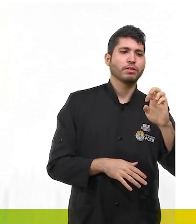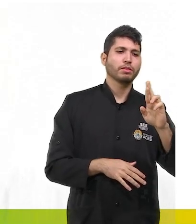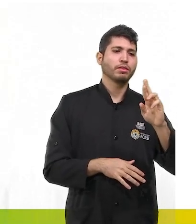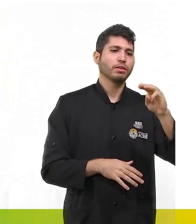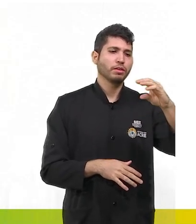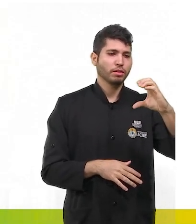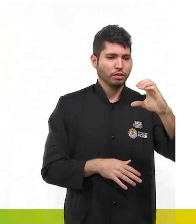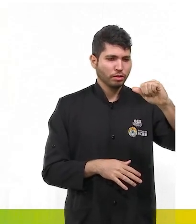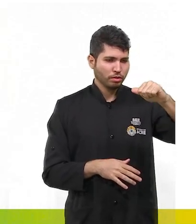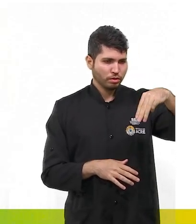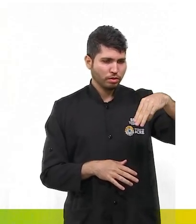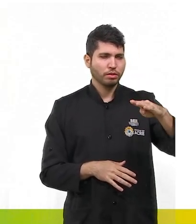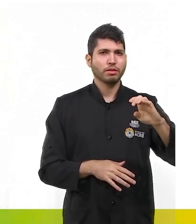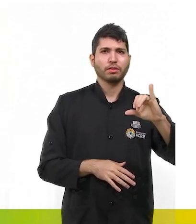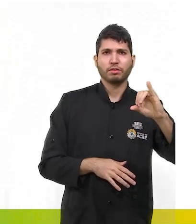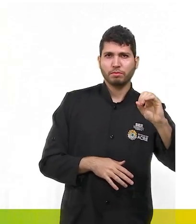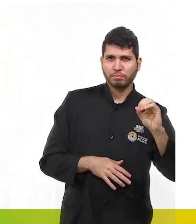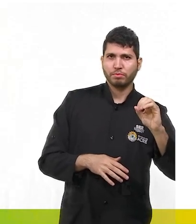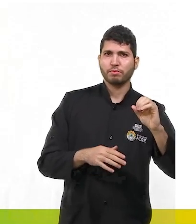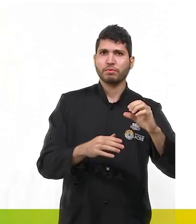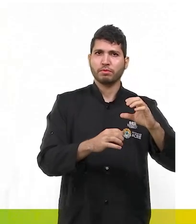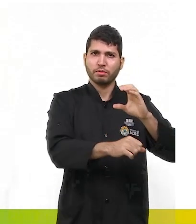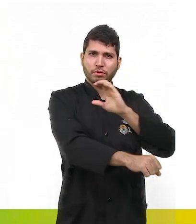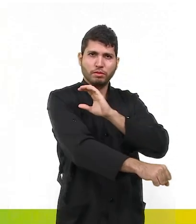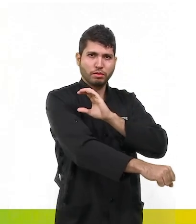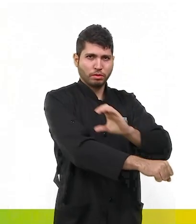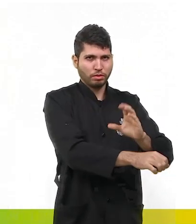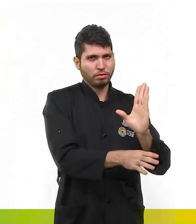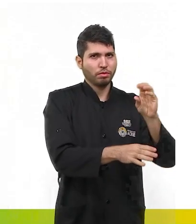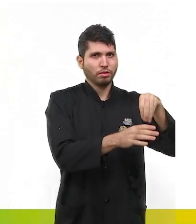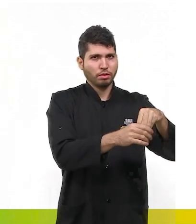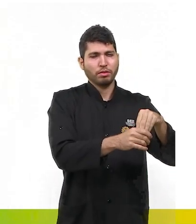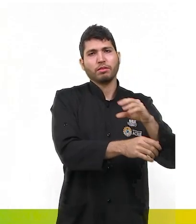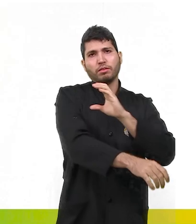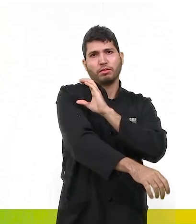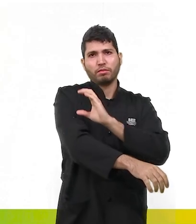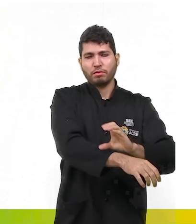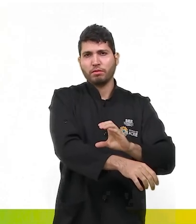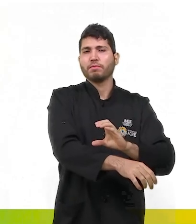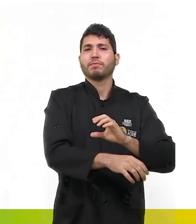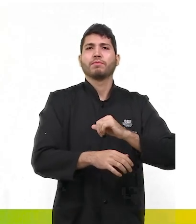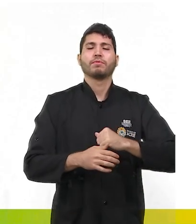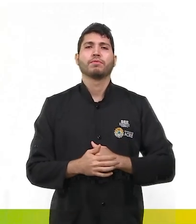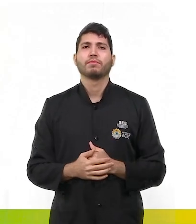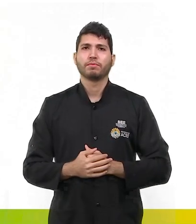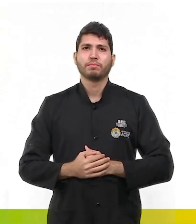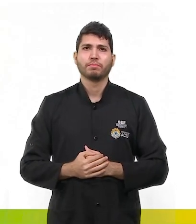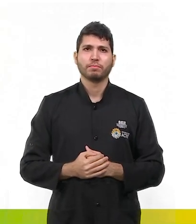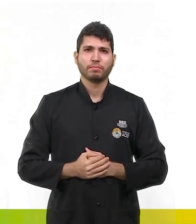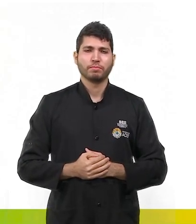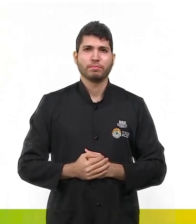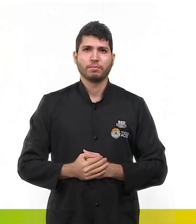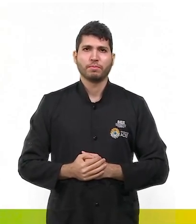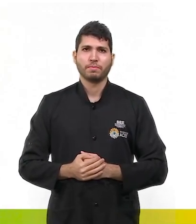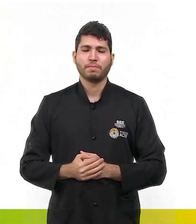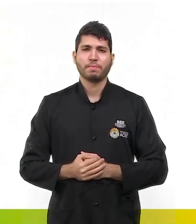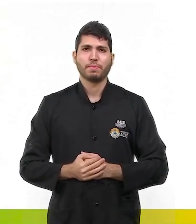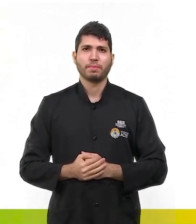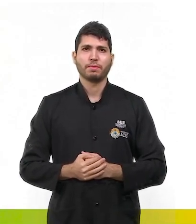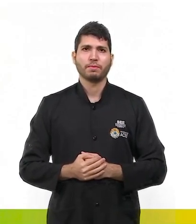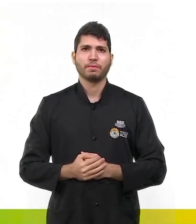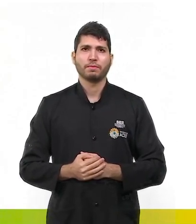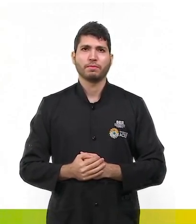cultura. Então, essa conectividade com as culturas, esse intercâmbio, ele pode se dar, pessoal, através